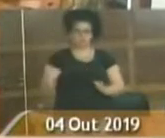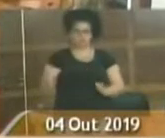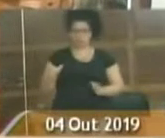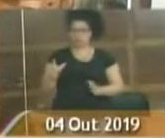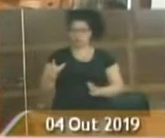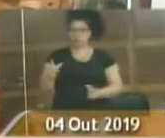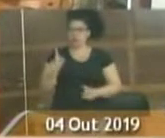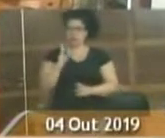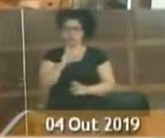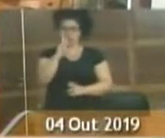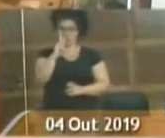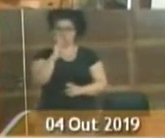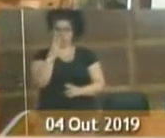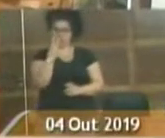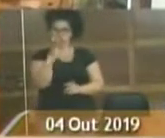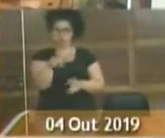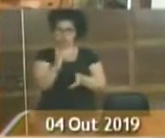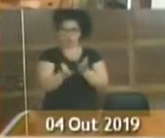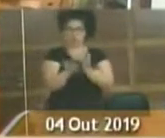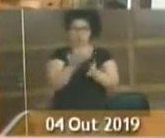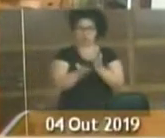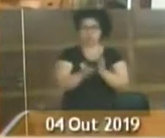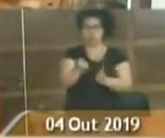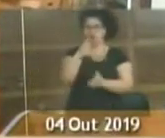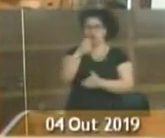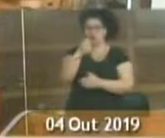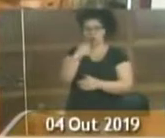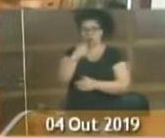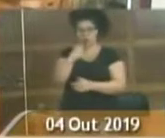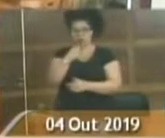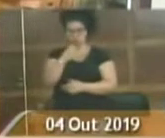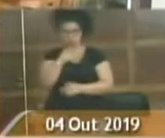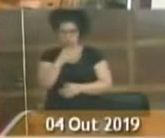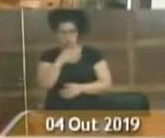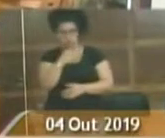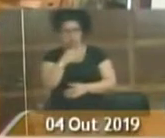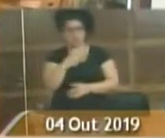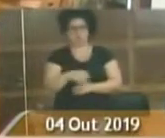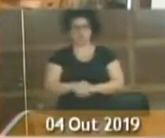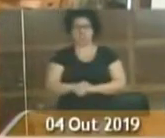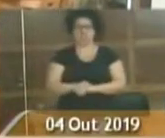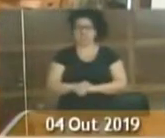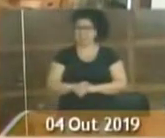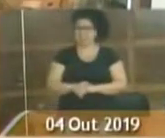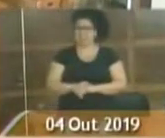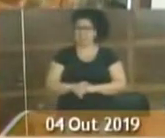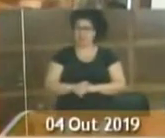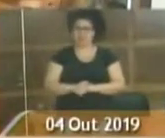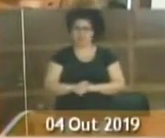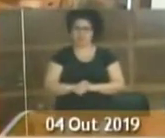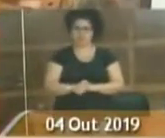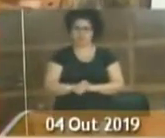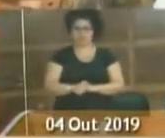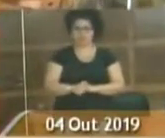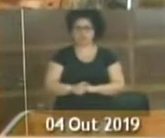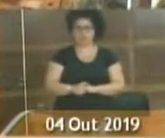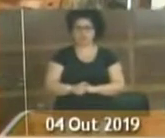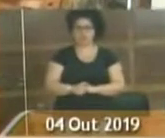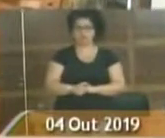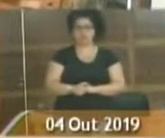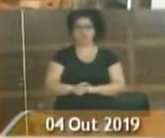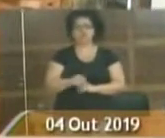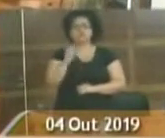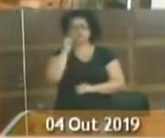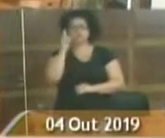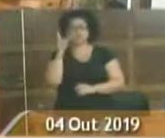de 2,5 kg é o itraconazol de 100 mg, tá? E o gato abaixo de 2,5 kg, a